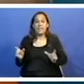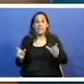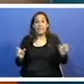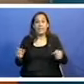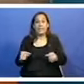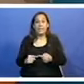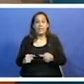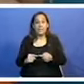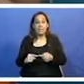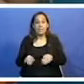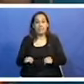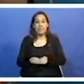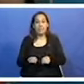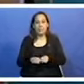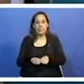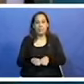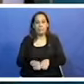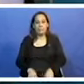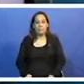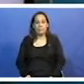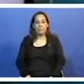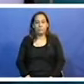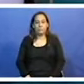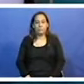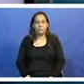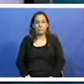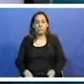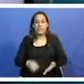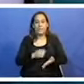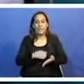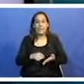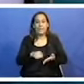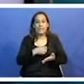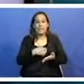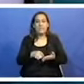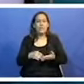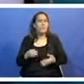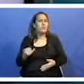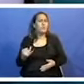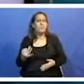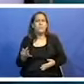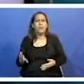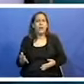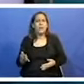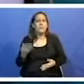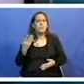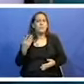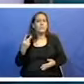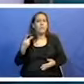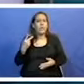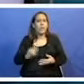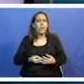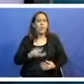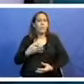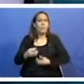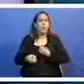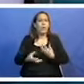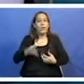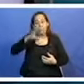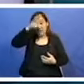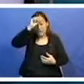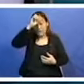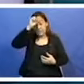rimas aí também, certo? E ele também escreveu muitos poemas para criança que a gente até ajuda a gente a aprender